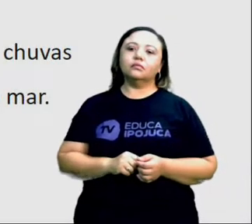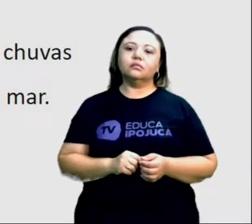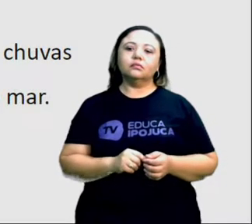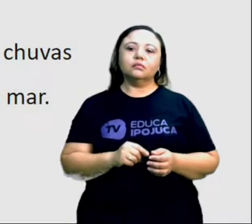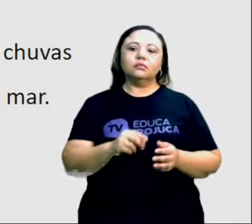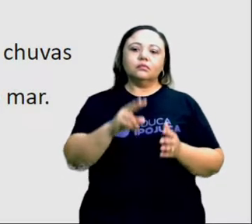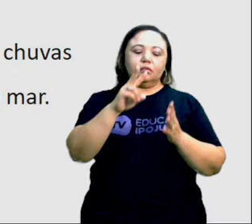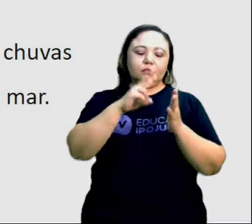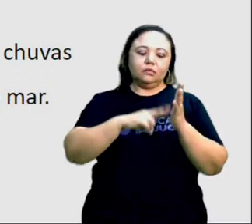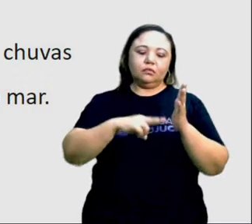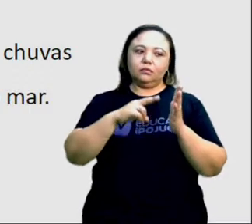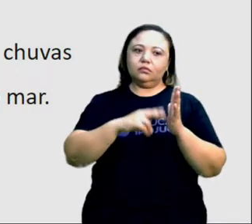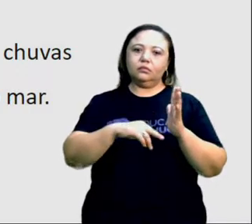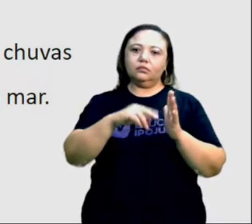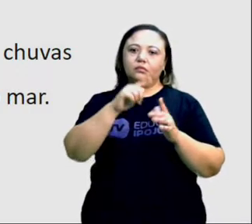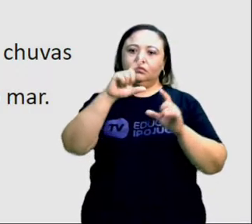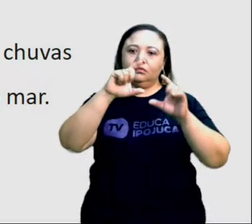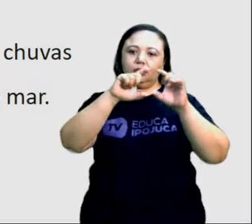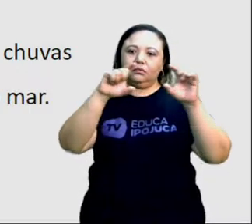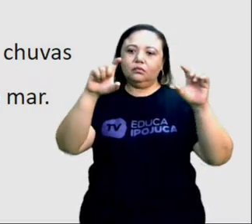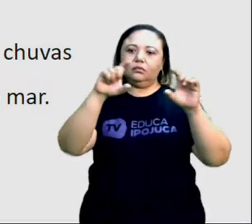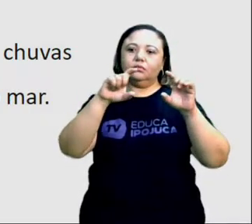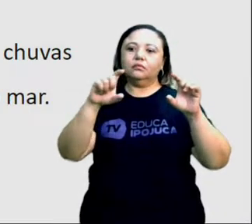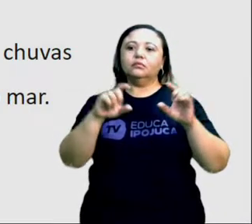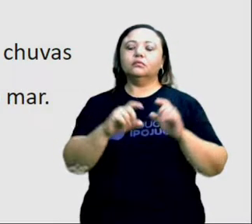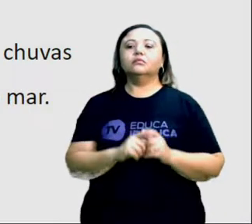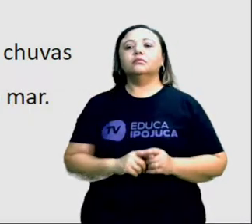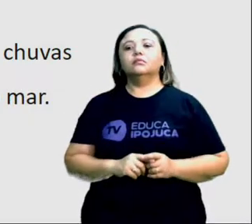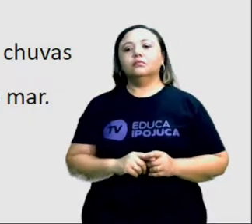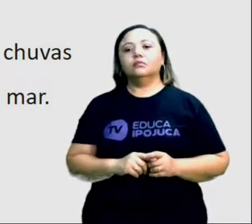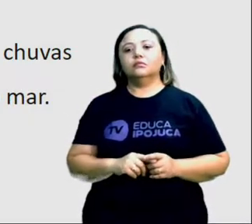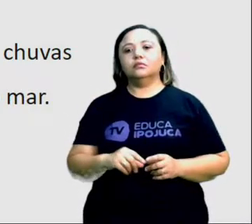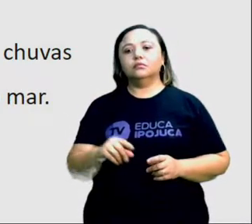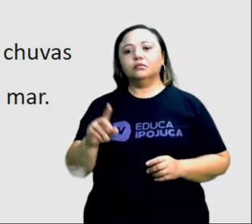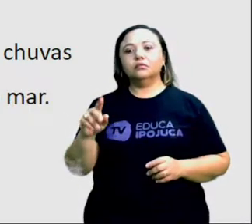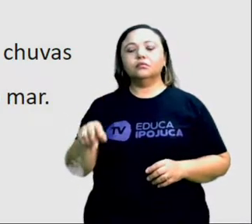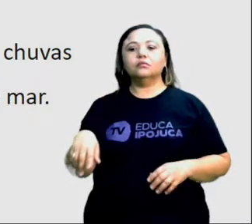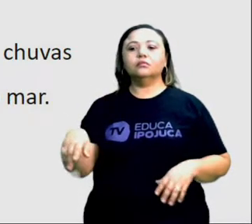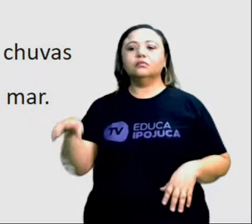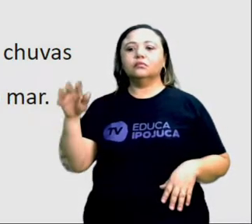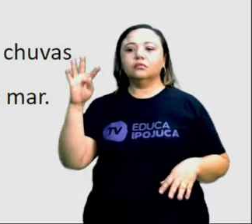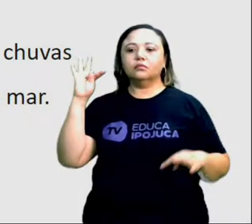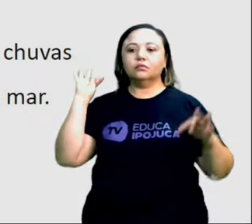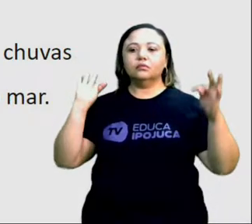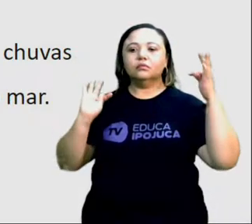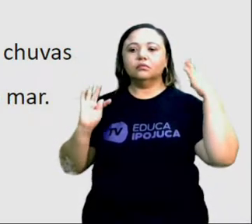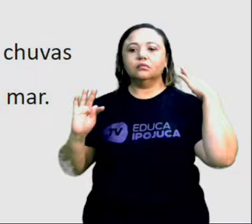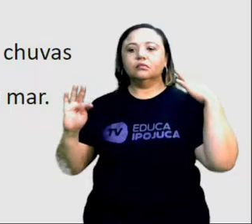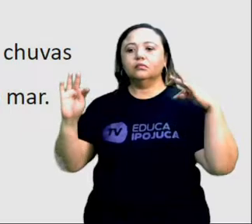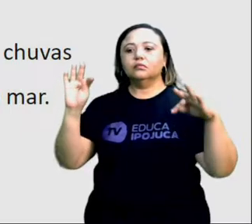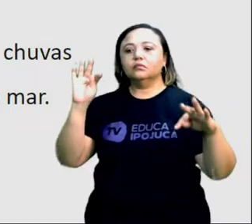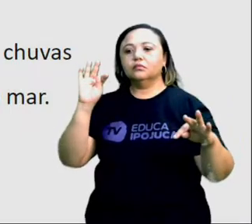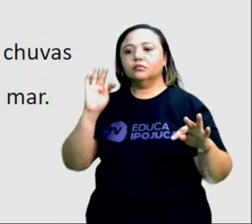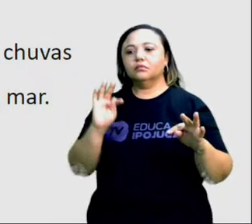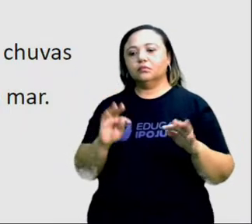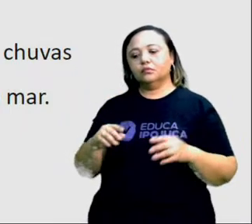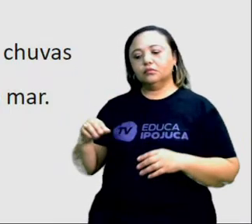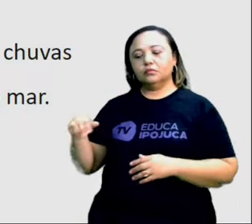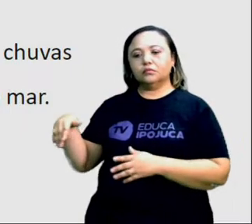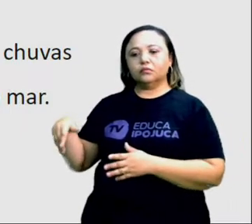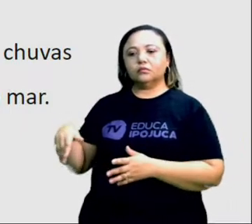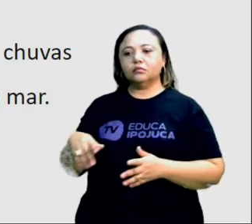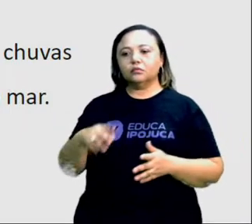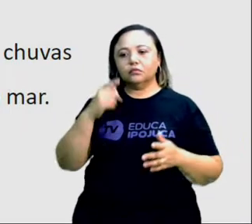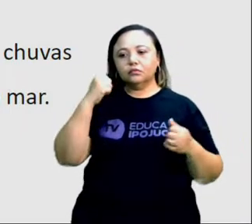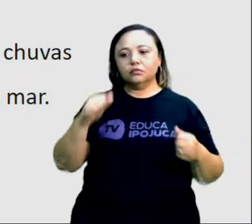Vamos ver um outro trecho que eu grifei aí para vocês. A guia de turismo, Yarima Ferreira, ficou surpresa